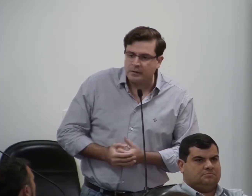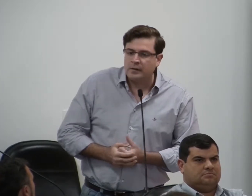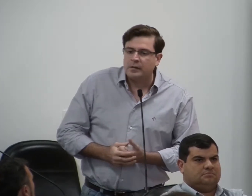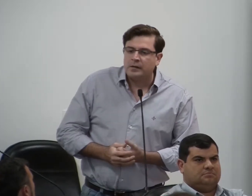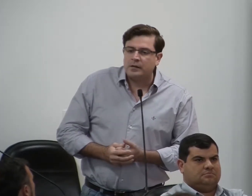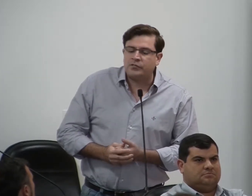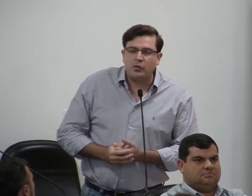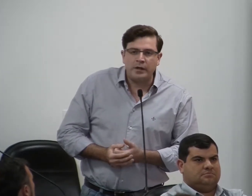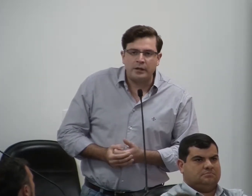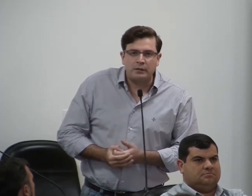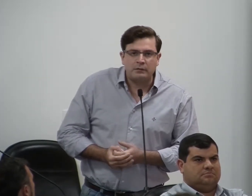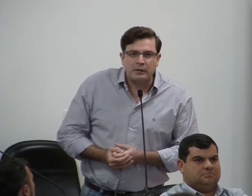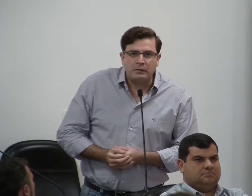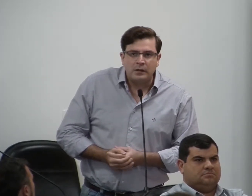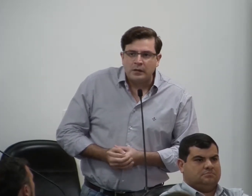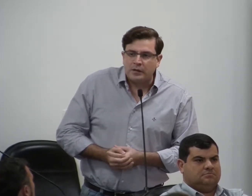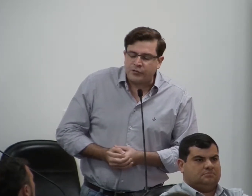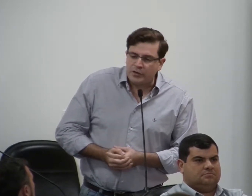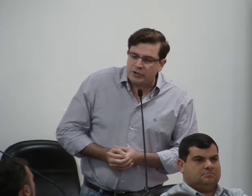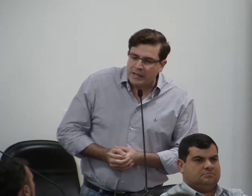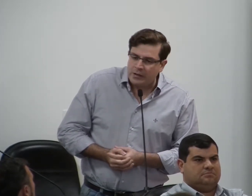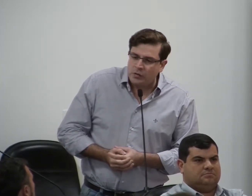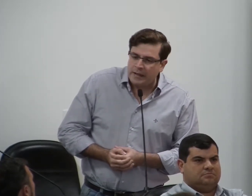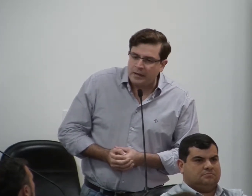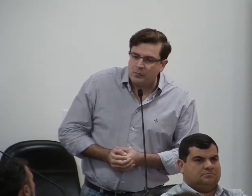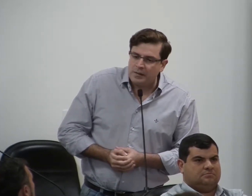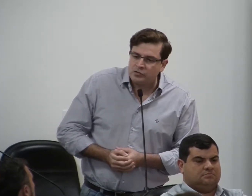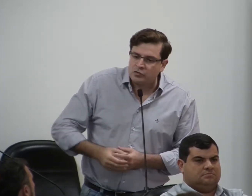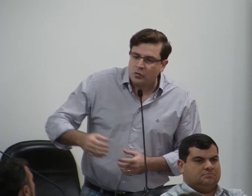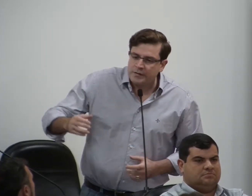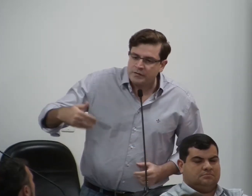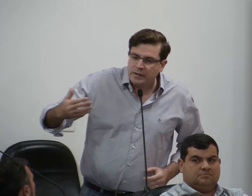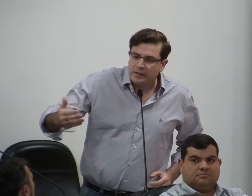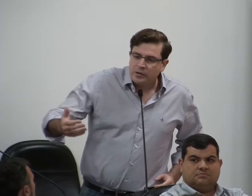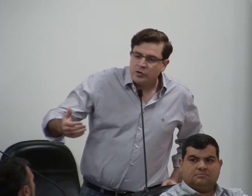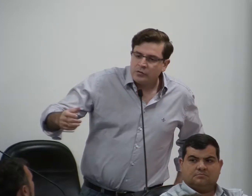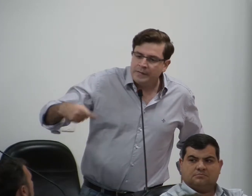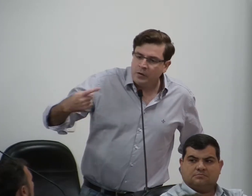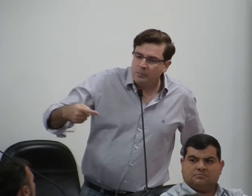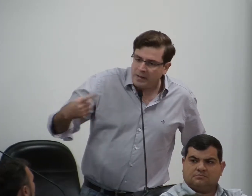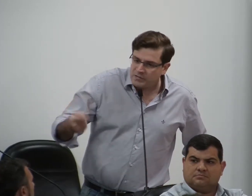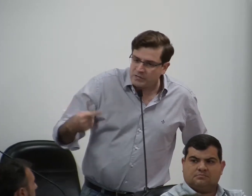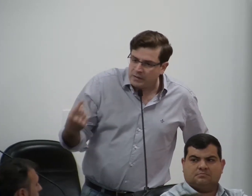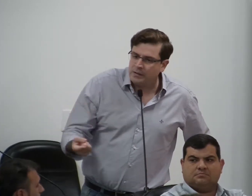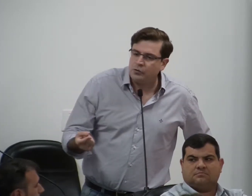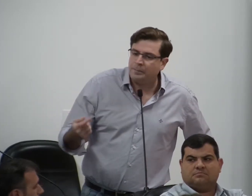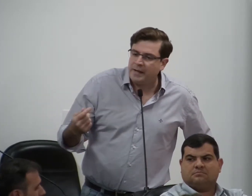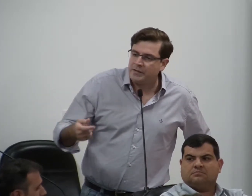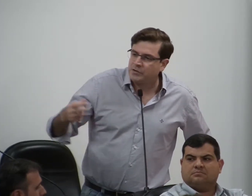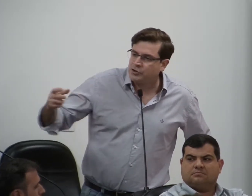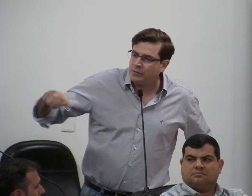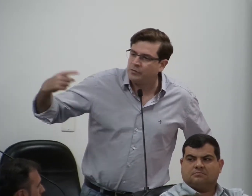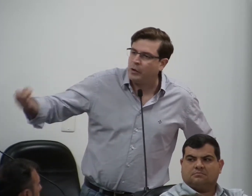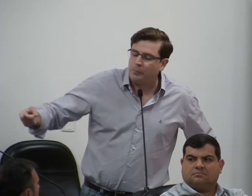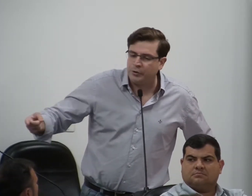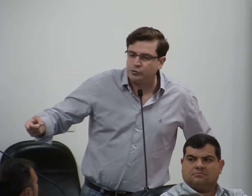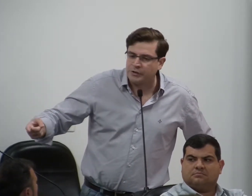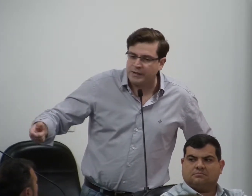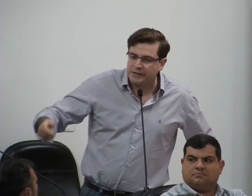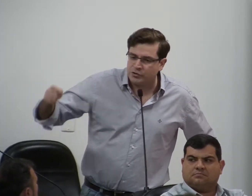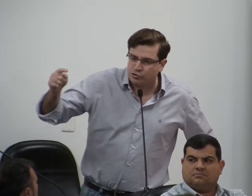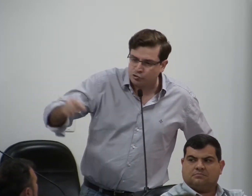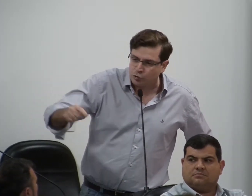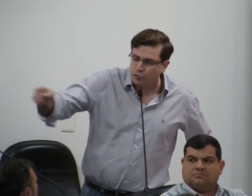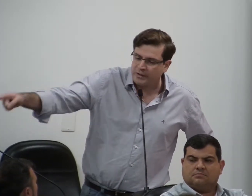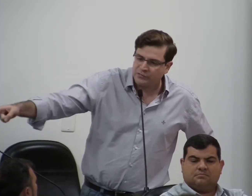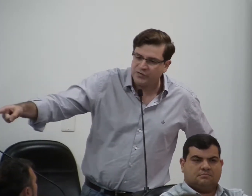violentada, que foi tirado dela uma das coisas, né? Não bastando o país que já não dá